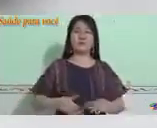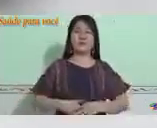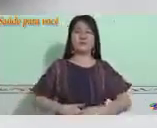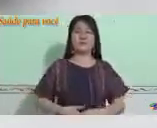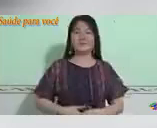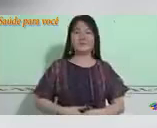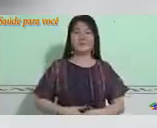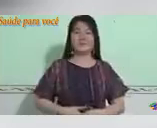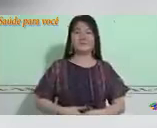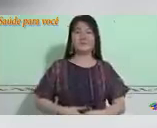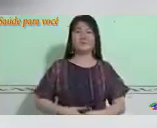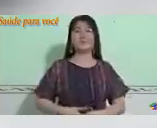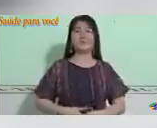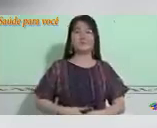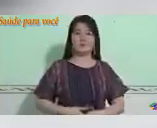37514A18 ANOS